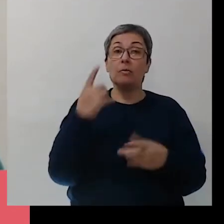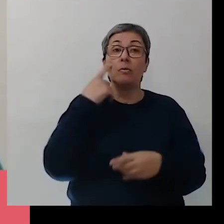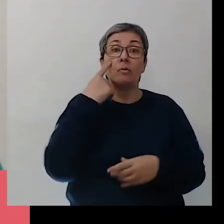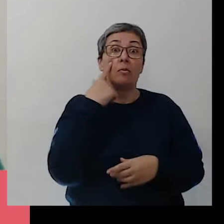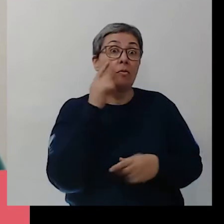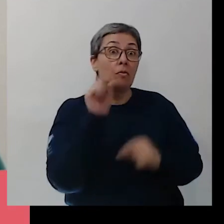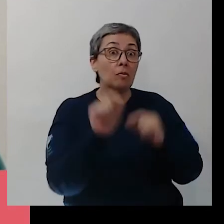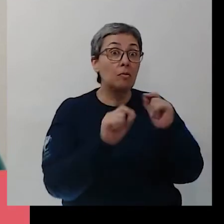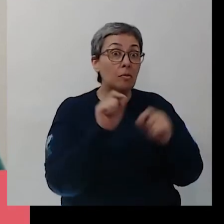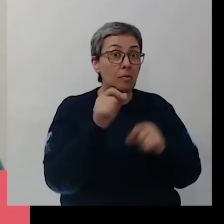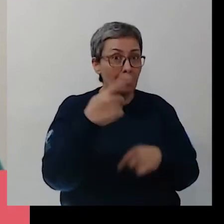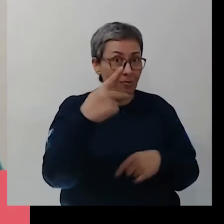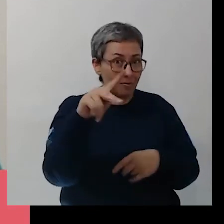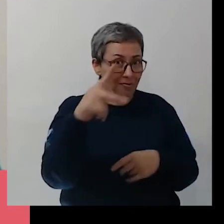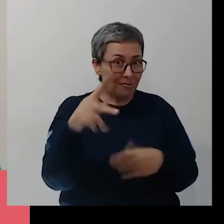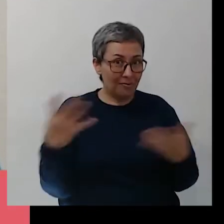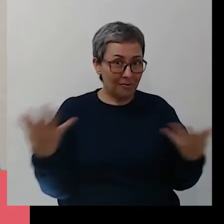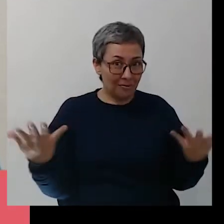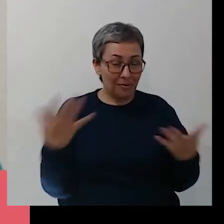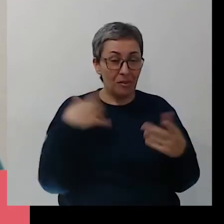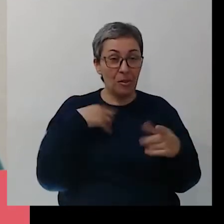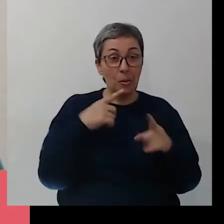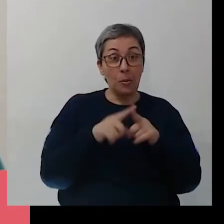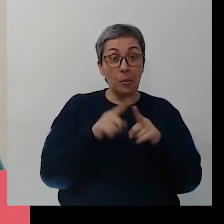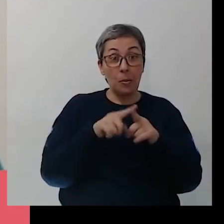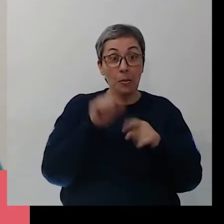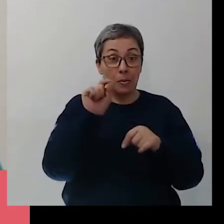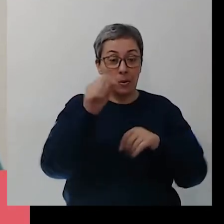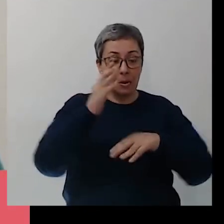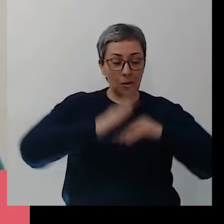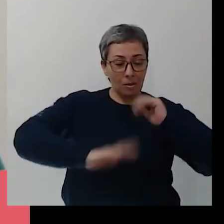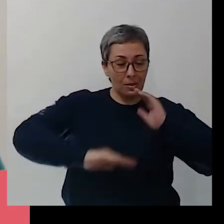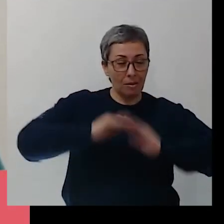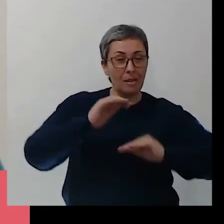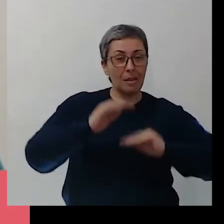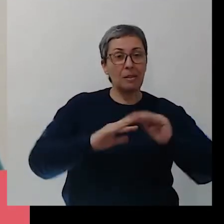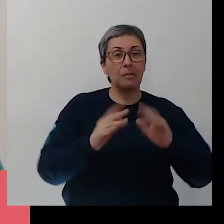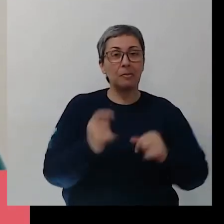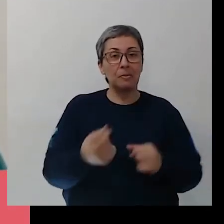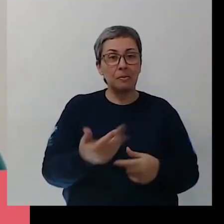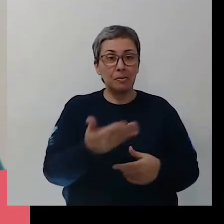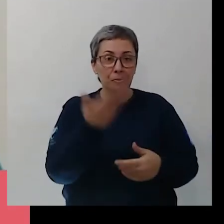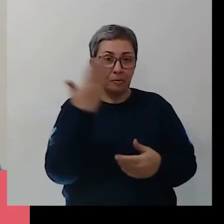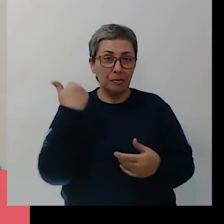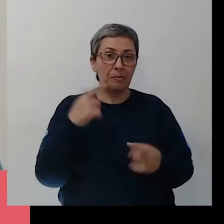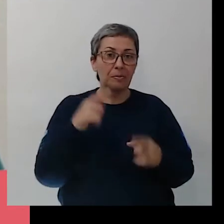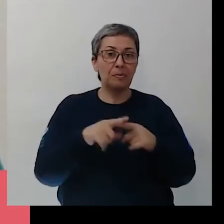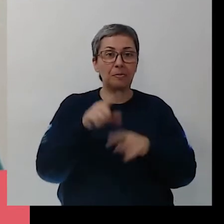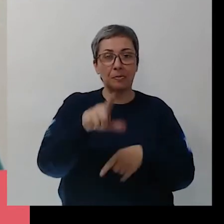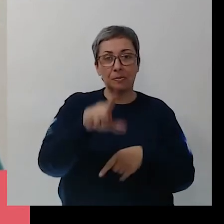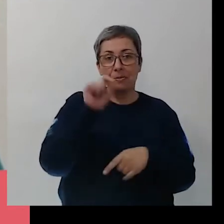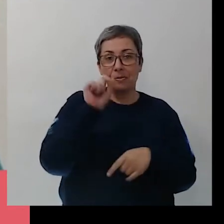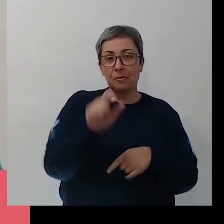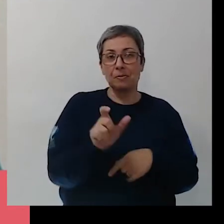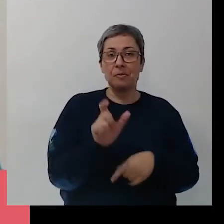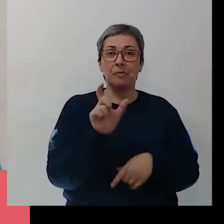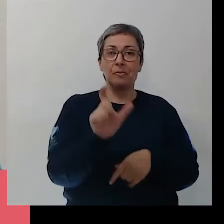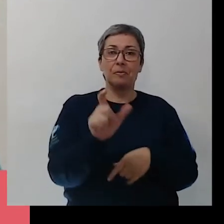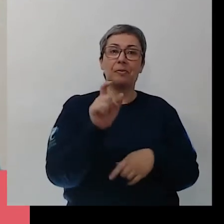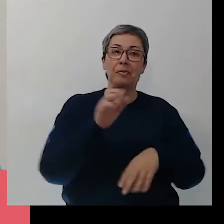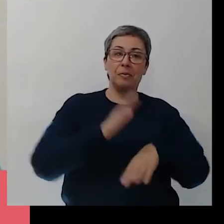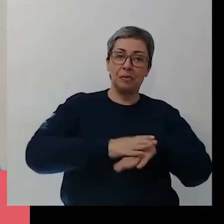Eu quero ver o acróstico de vocês. Eu quero ver vocês produzindo. Então vamos lá, escolha uma